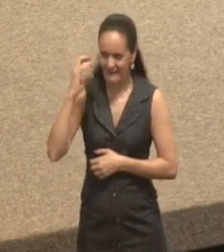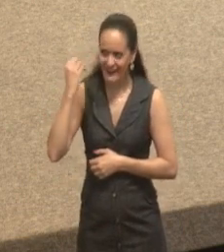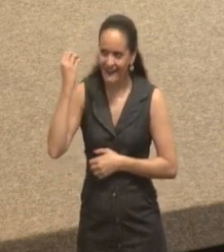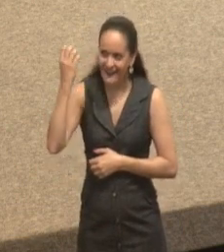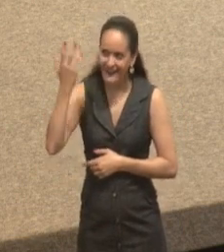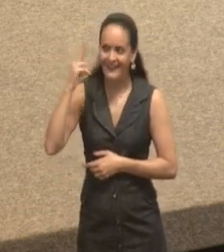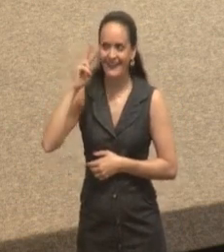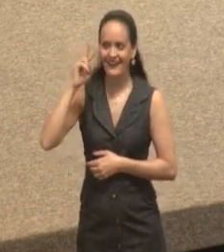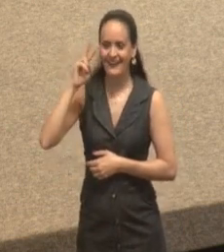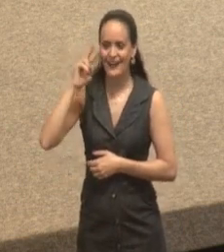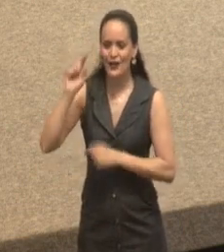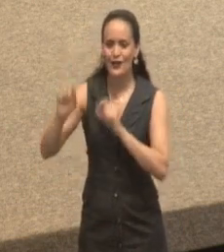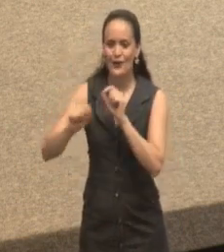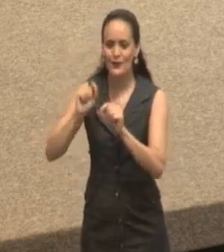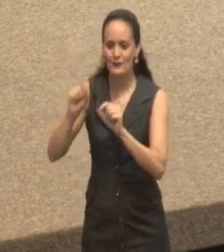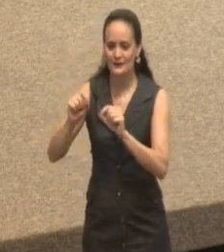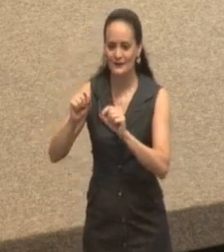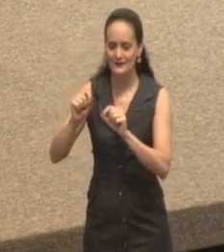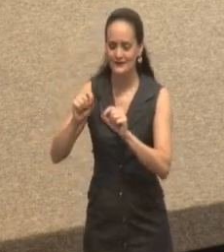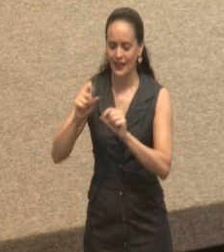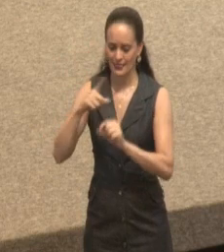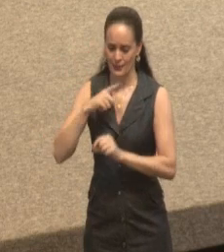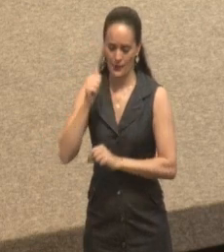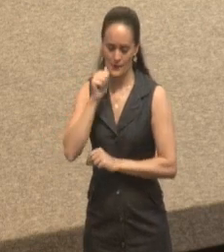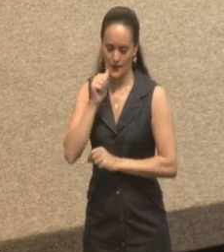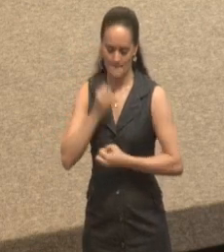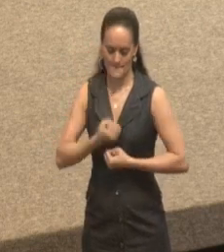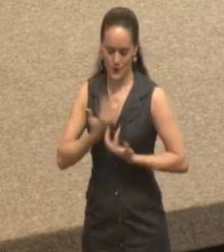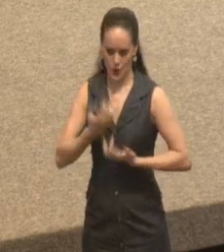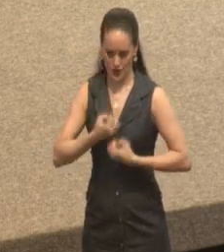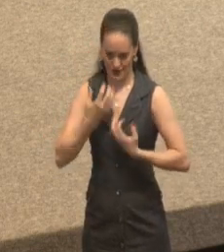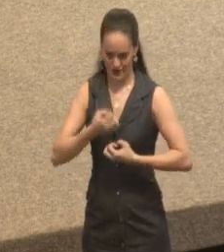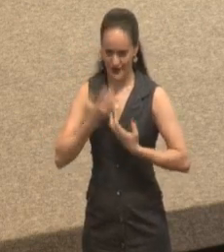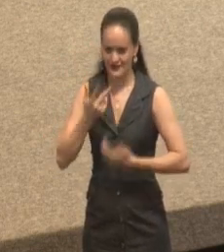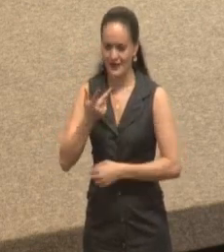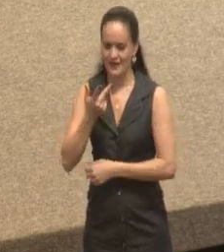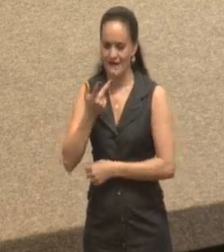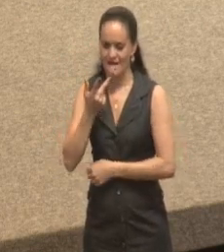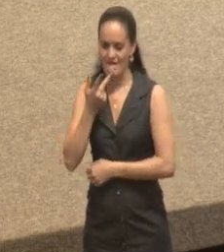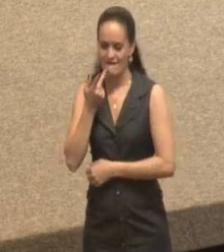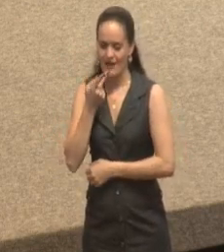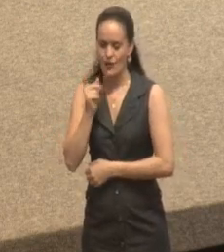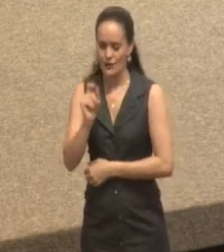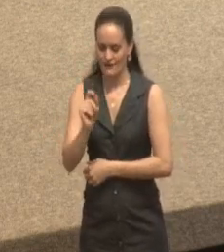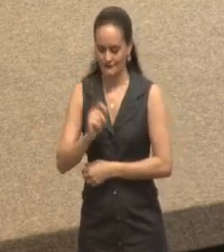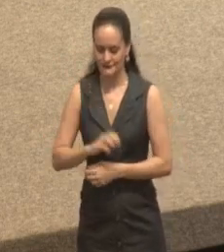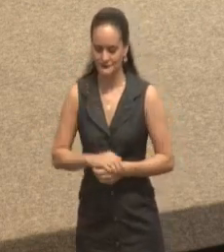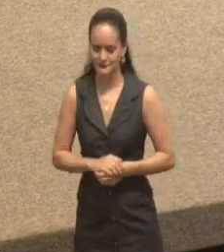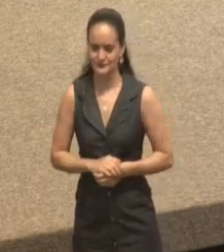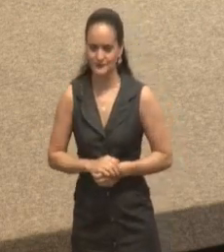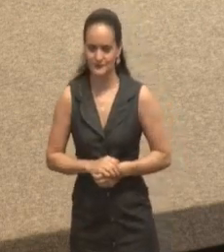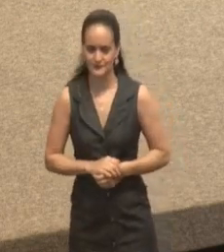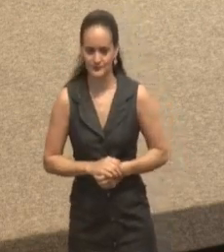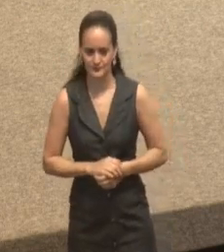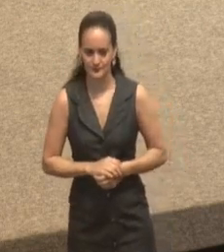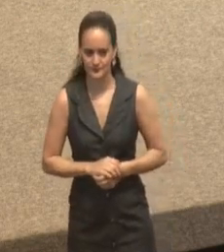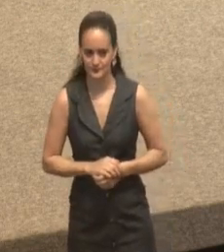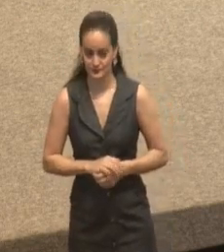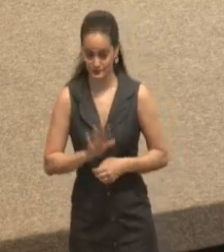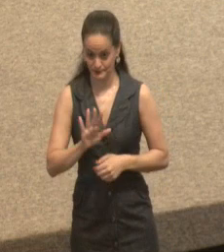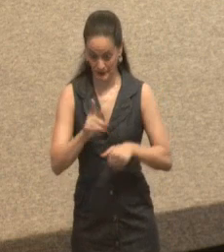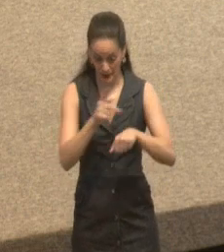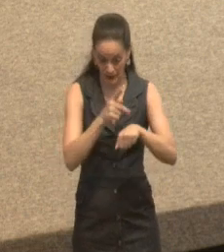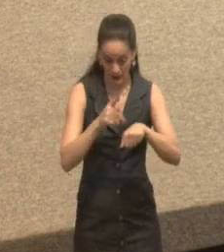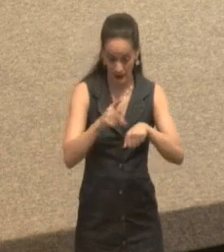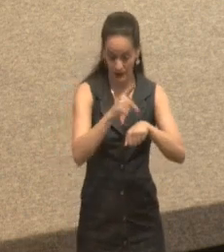palavras de a poetisa, uns versos no final de um poema dela, diz assim: sobre a pátria